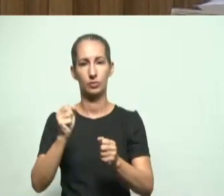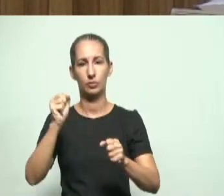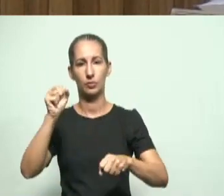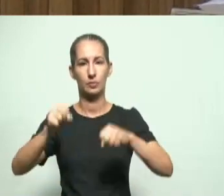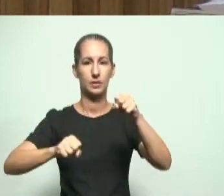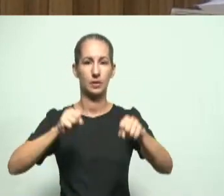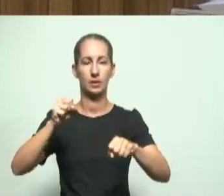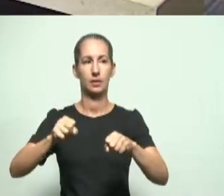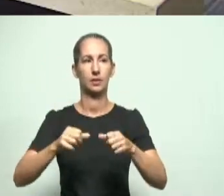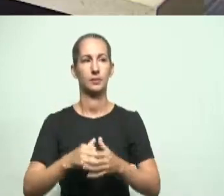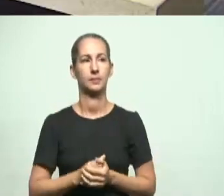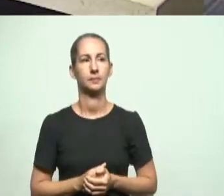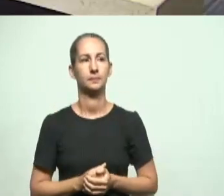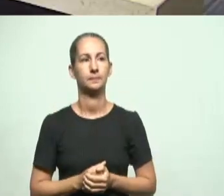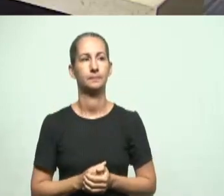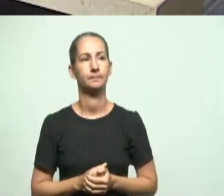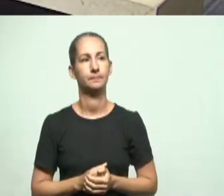Bicicletário.